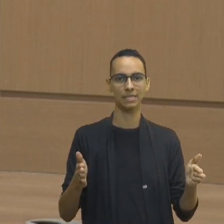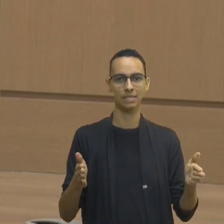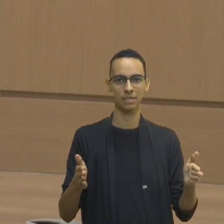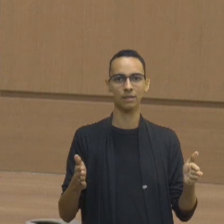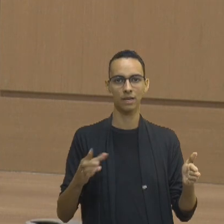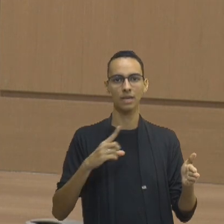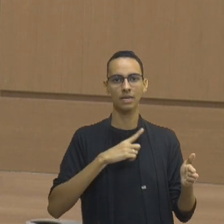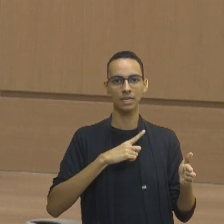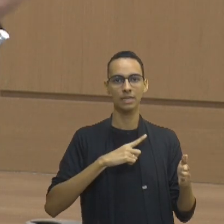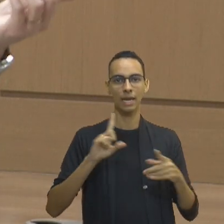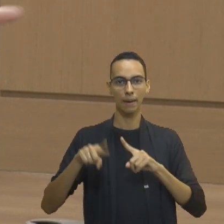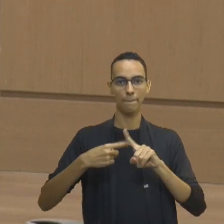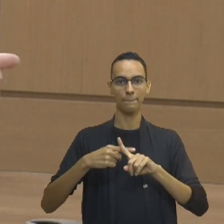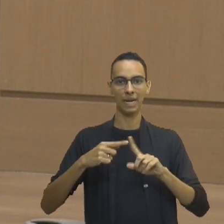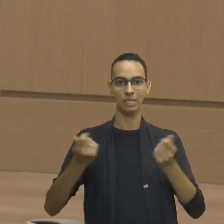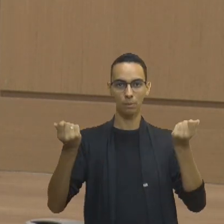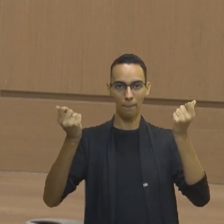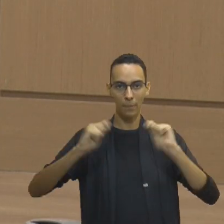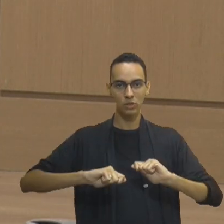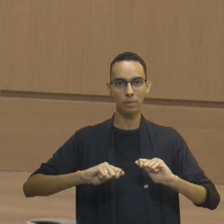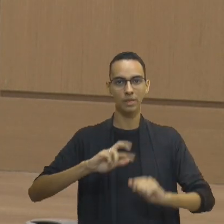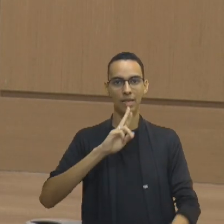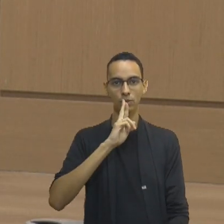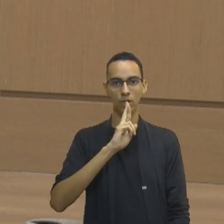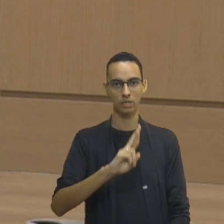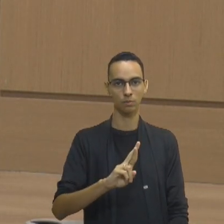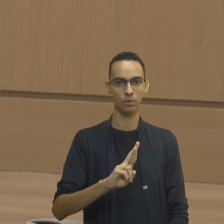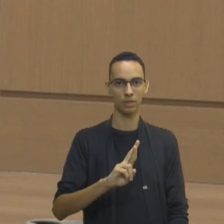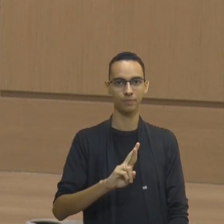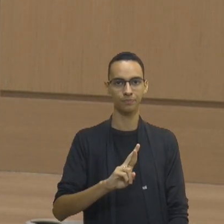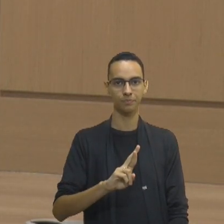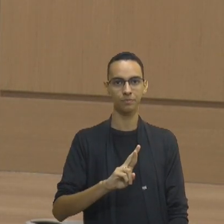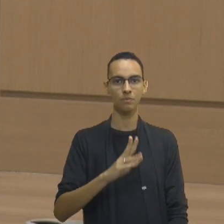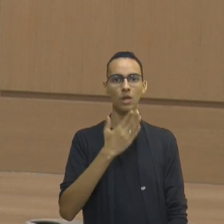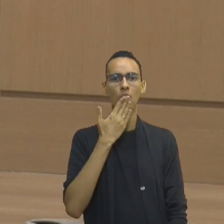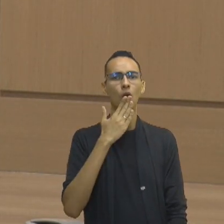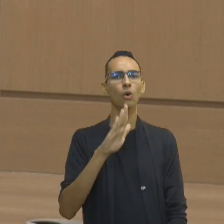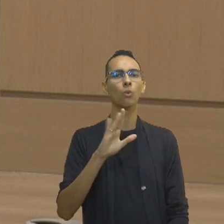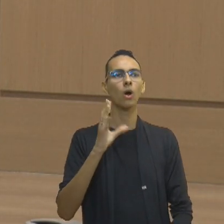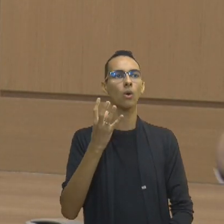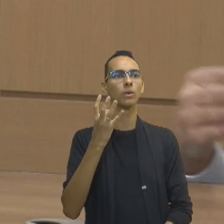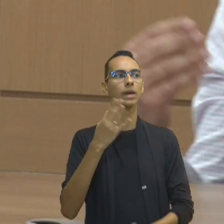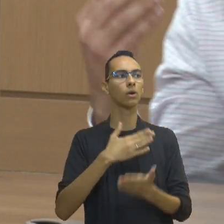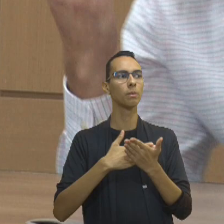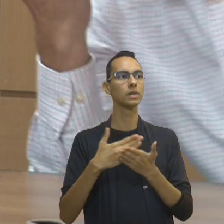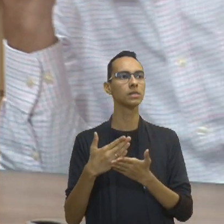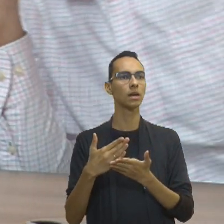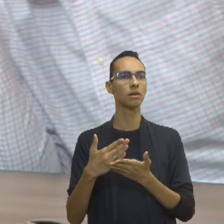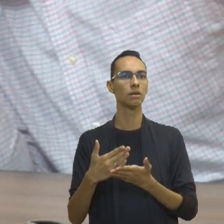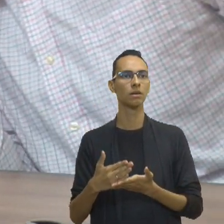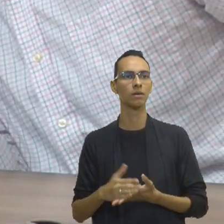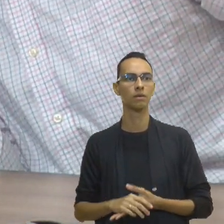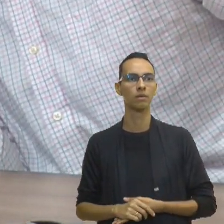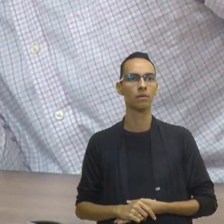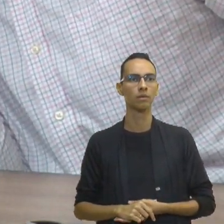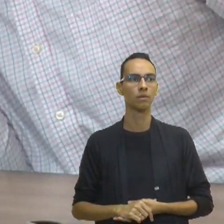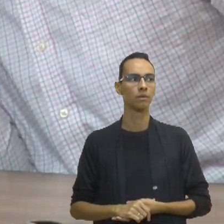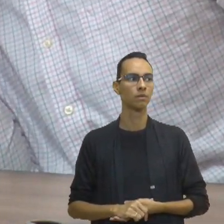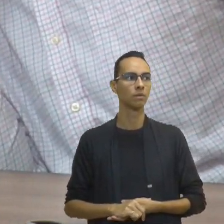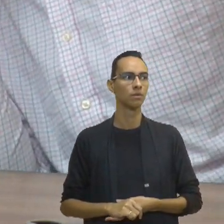mais possibilidade de responder. Quem gostaria de começar?